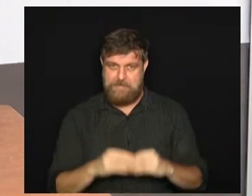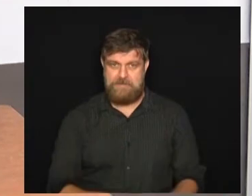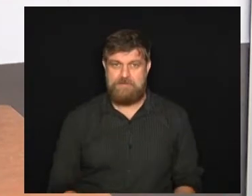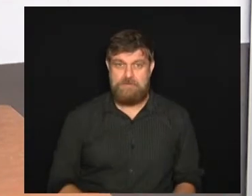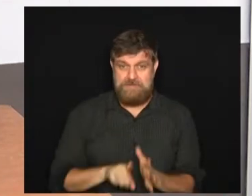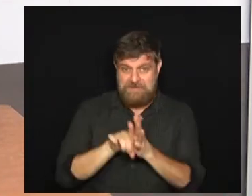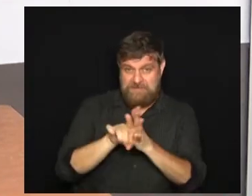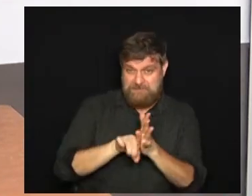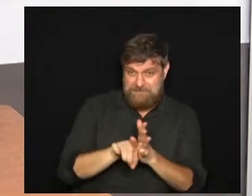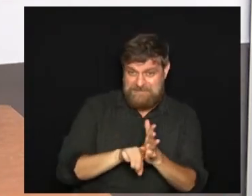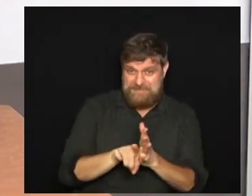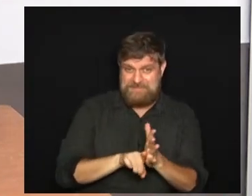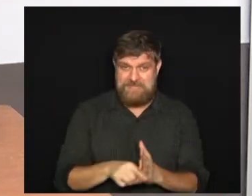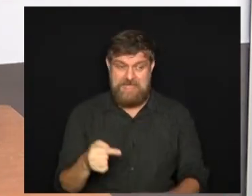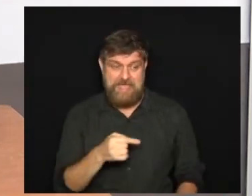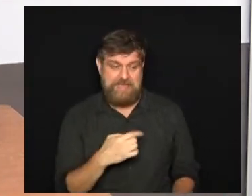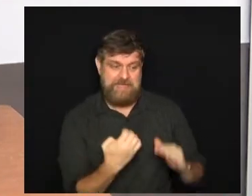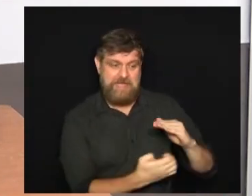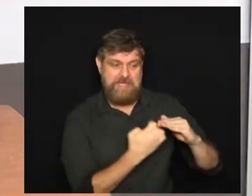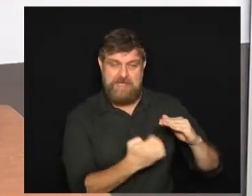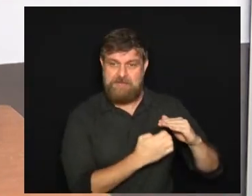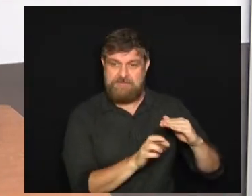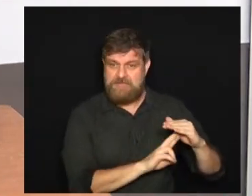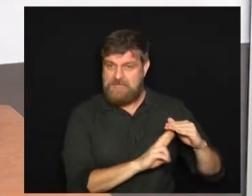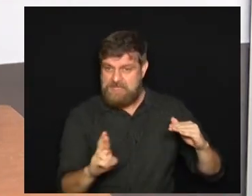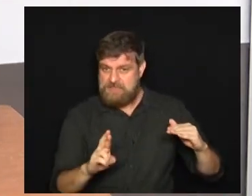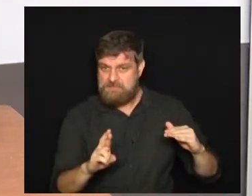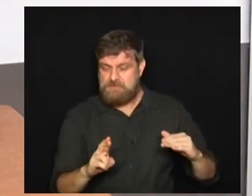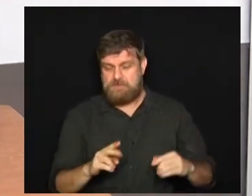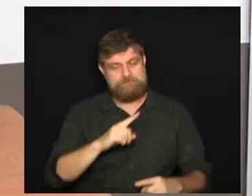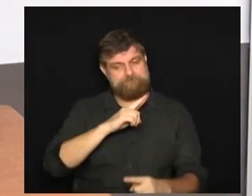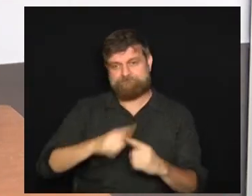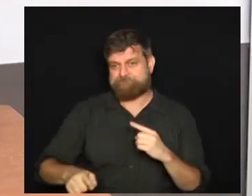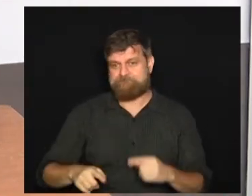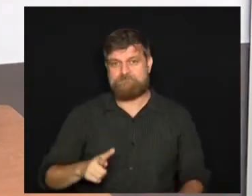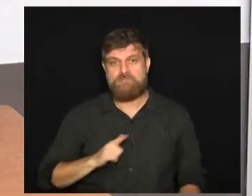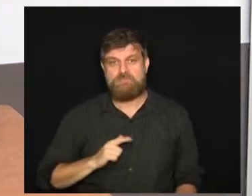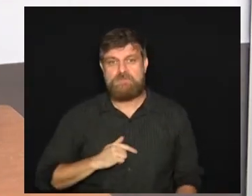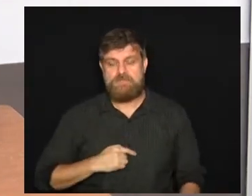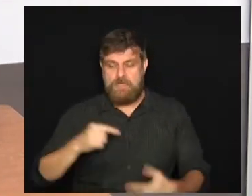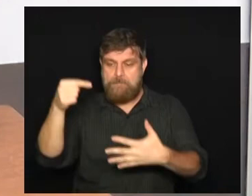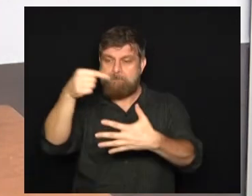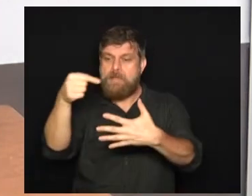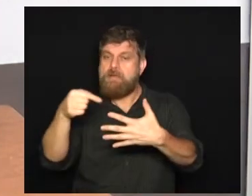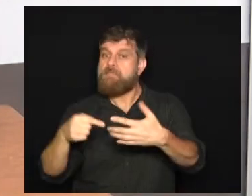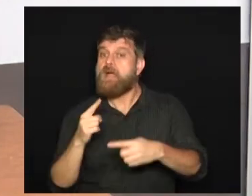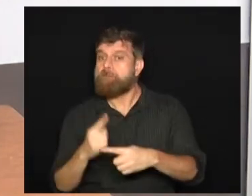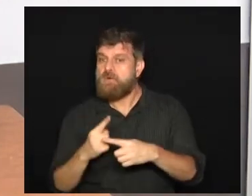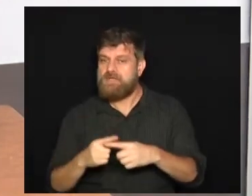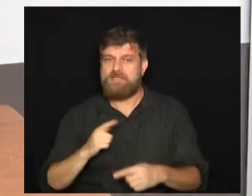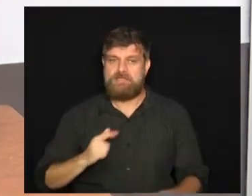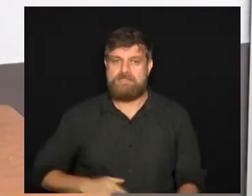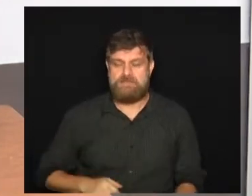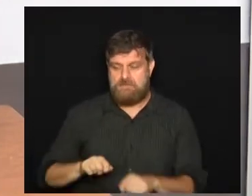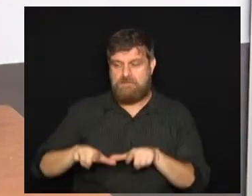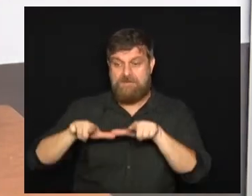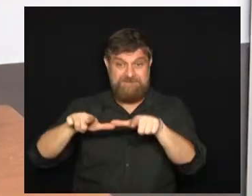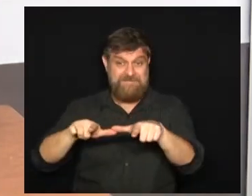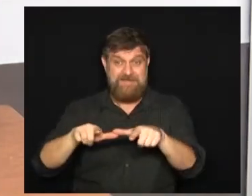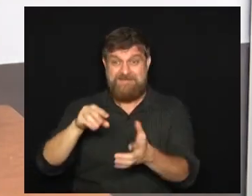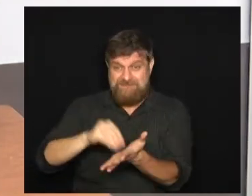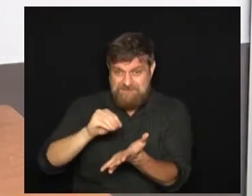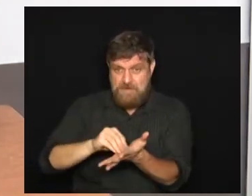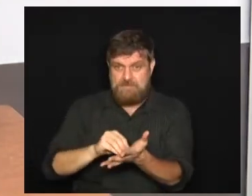aquela vaga, ela coloca lá, contratado? Não. Aí aparece uma lista com os motivos. Então tem lá, falta qualificação, por